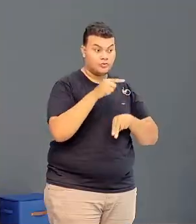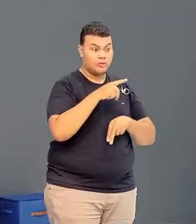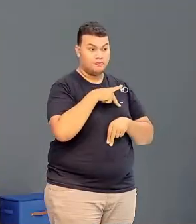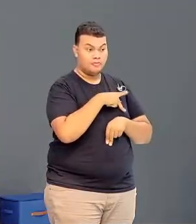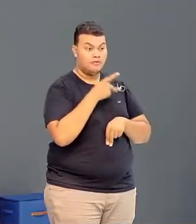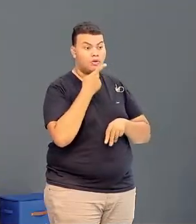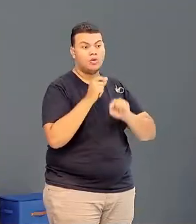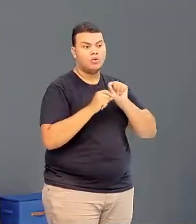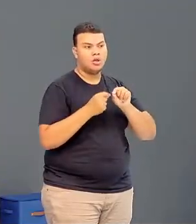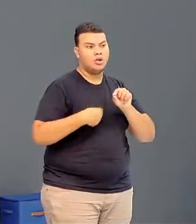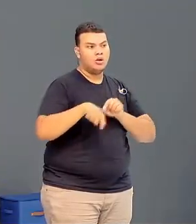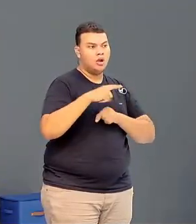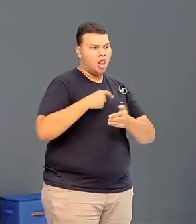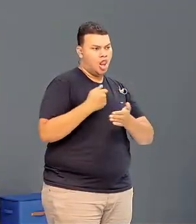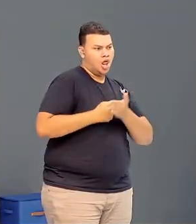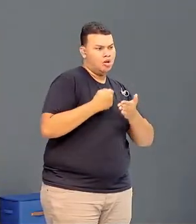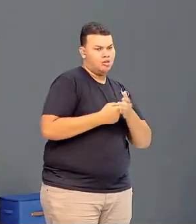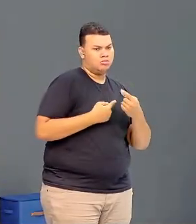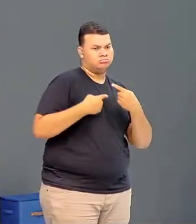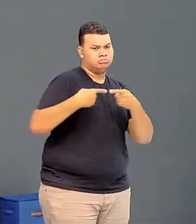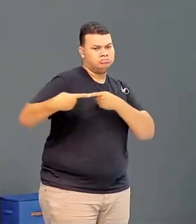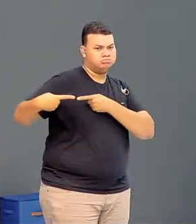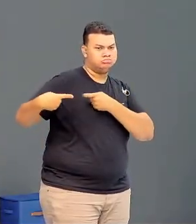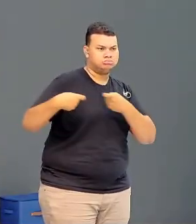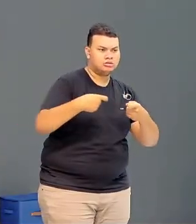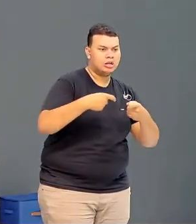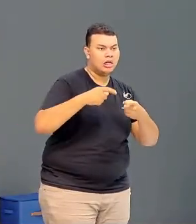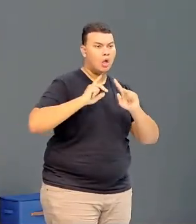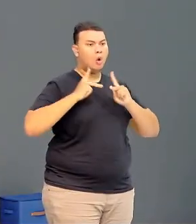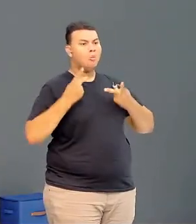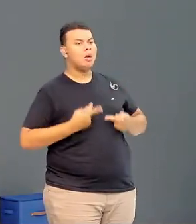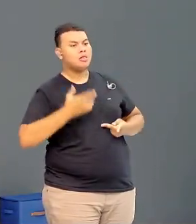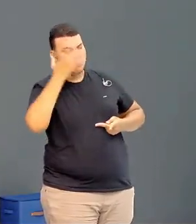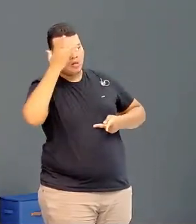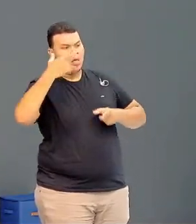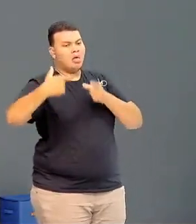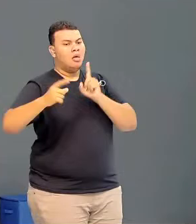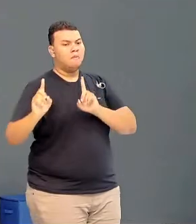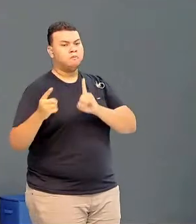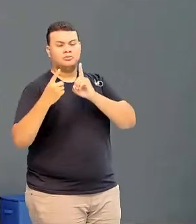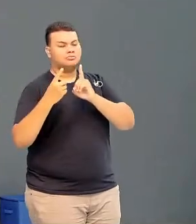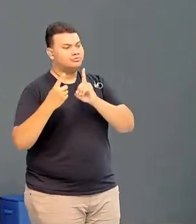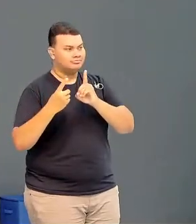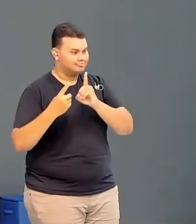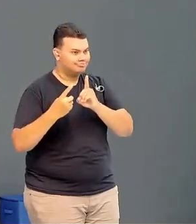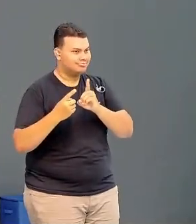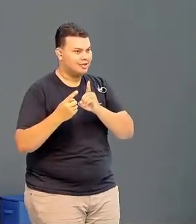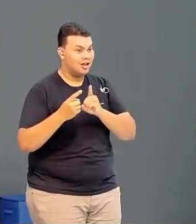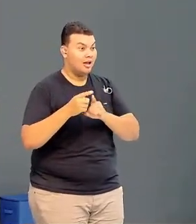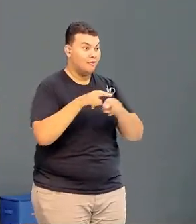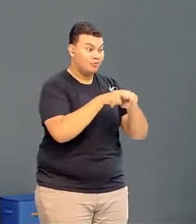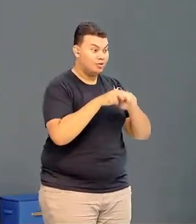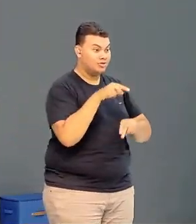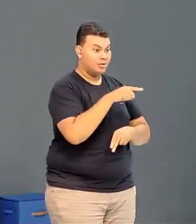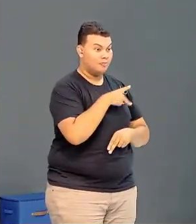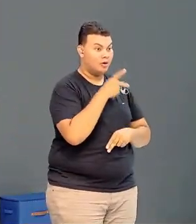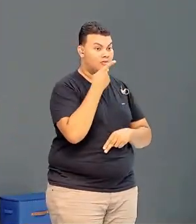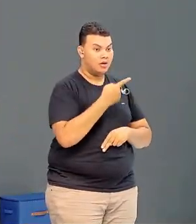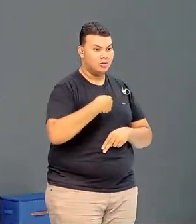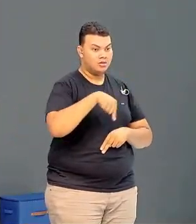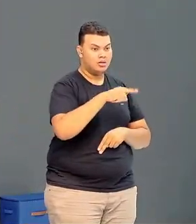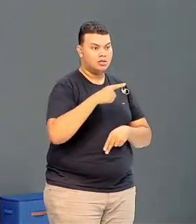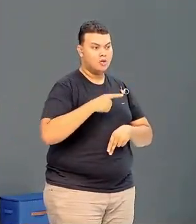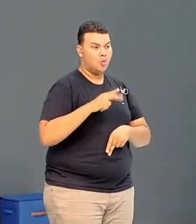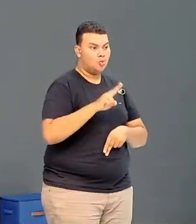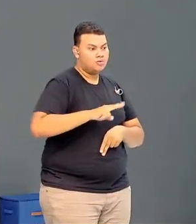a nossa luta, ela não é humana, embora a gente seja humana. Por isso que Paulo diz que as nossas armas não são humanas, embora